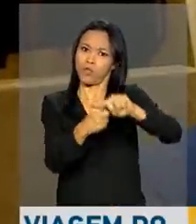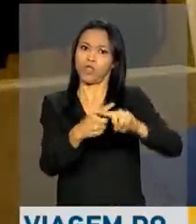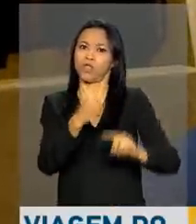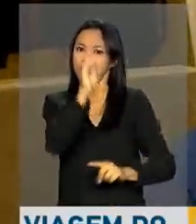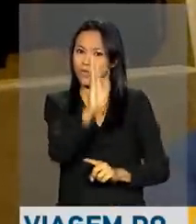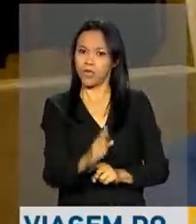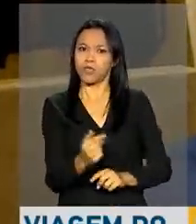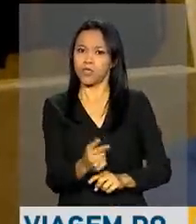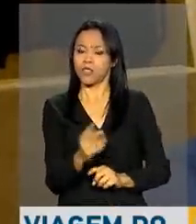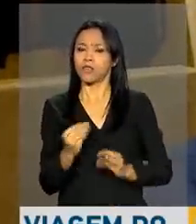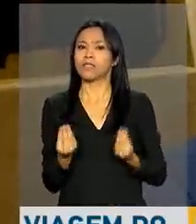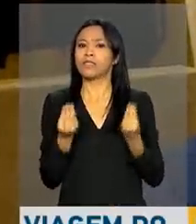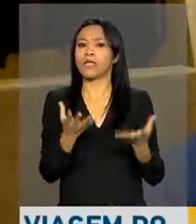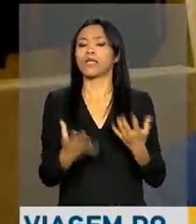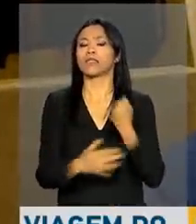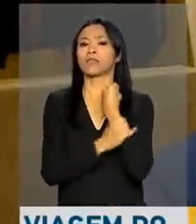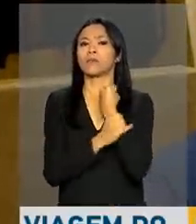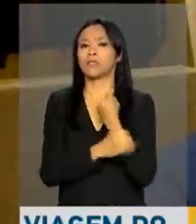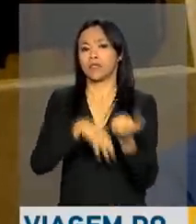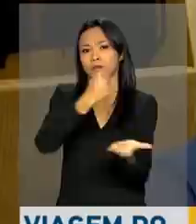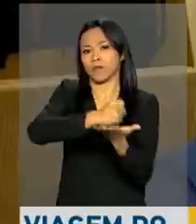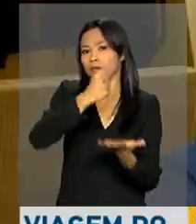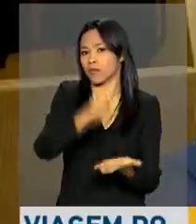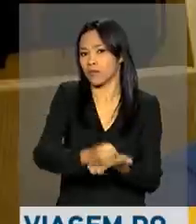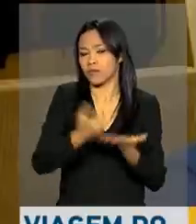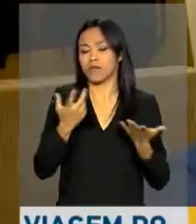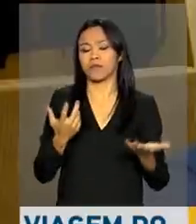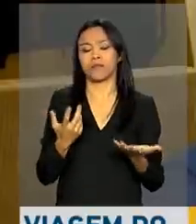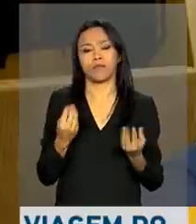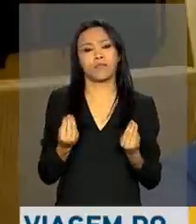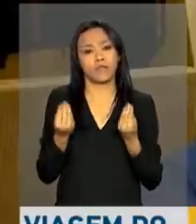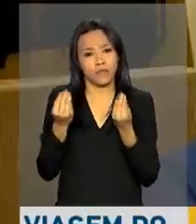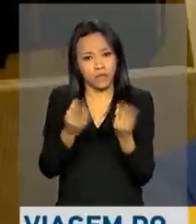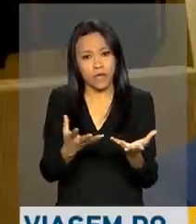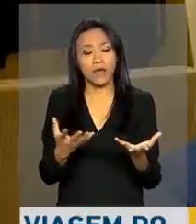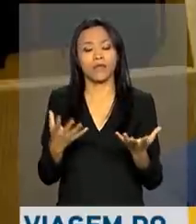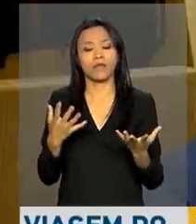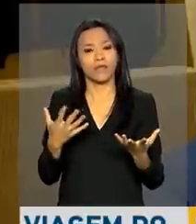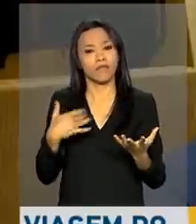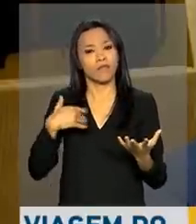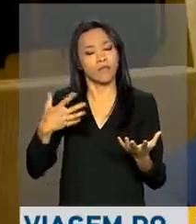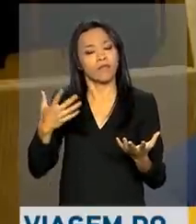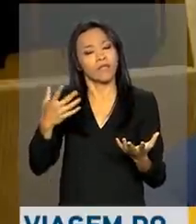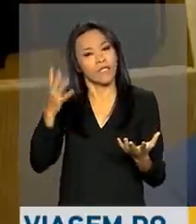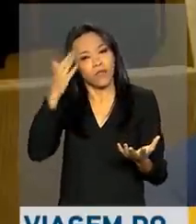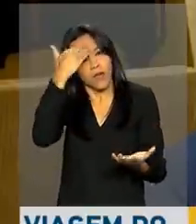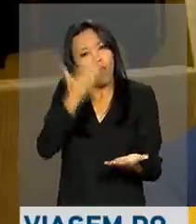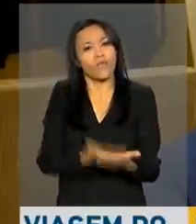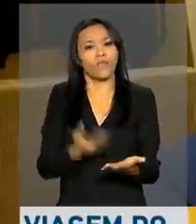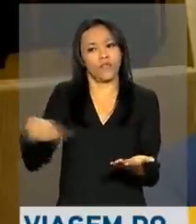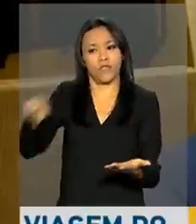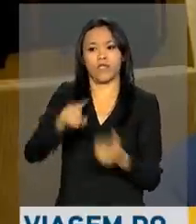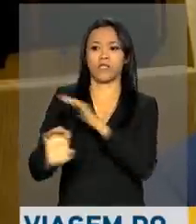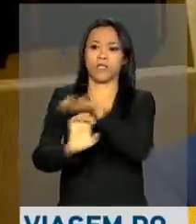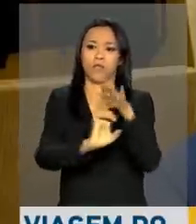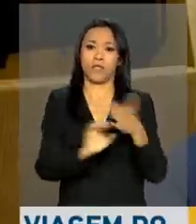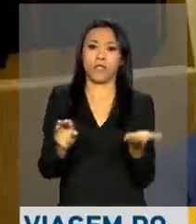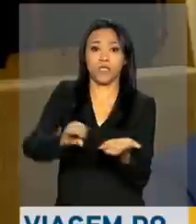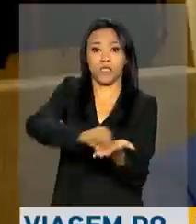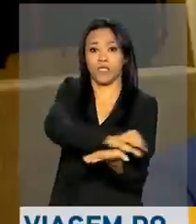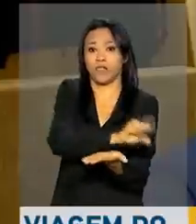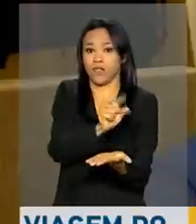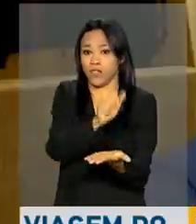que vai dar mais segurança jurídica, vai dar mais estabilidade para que as empresas façam os seus investimentos. É a agenda do governo, a